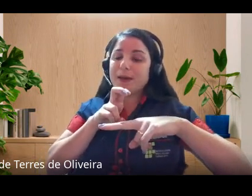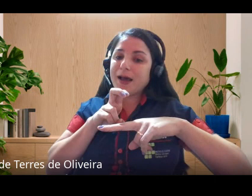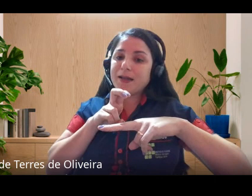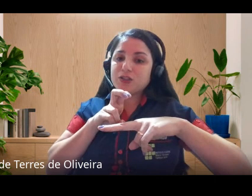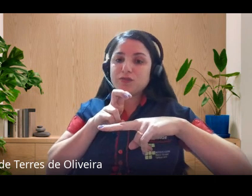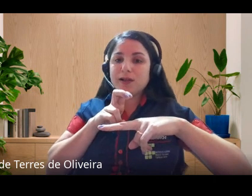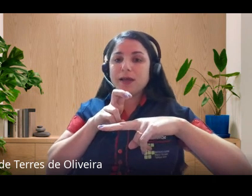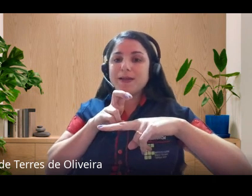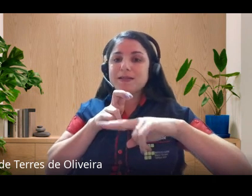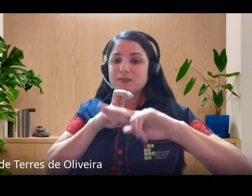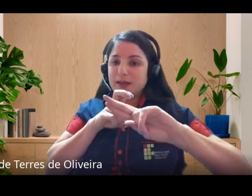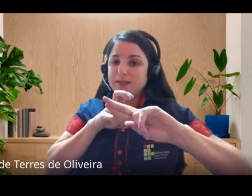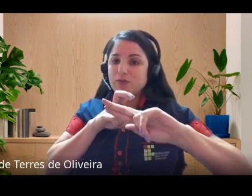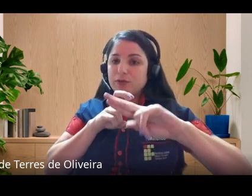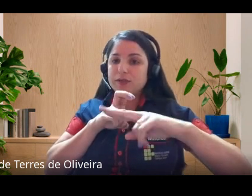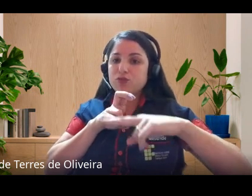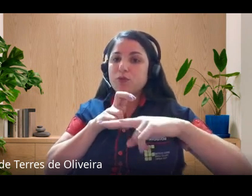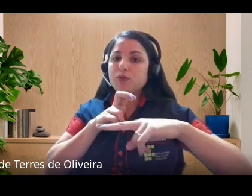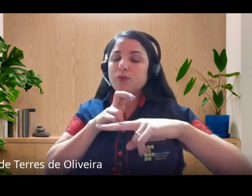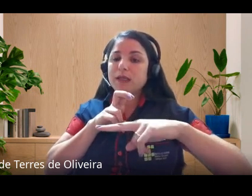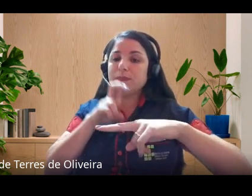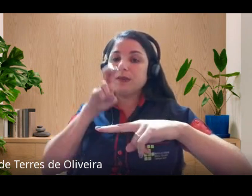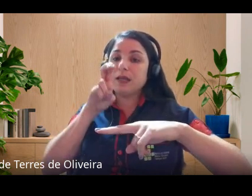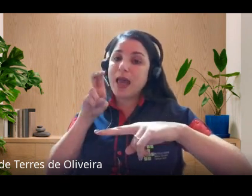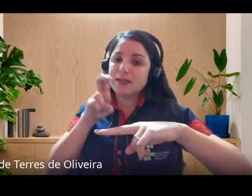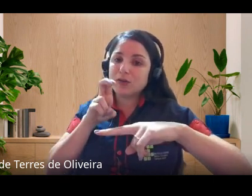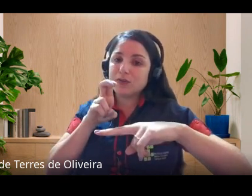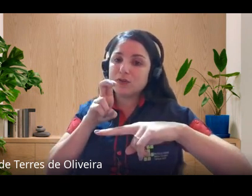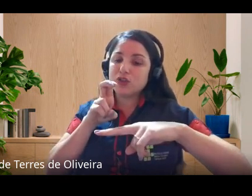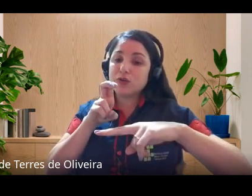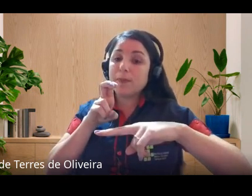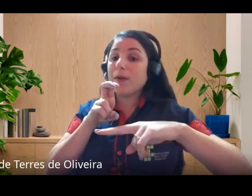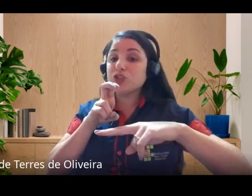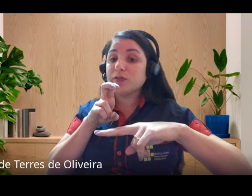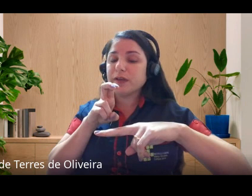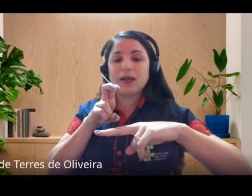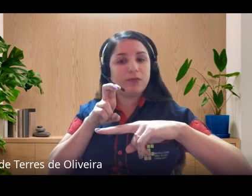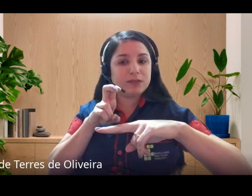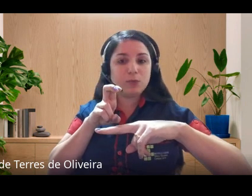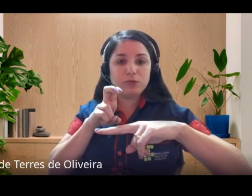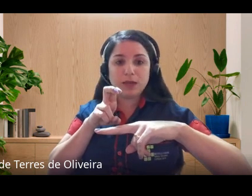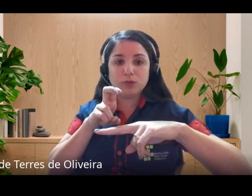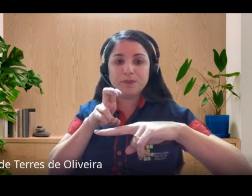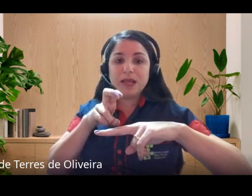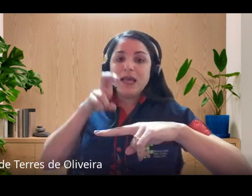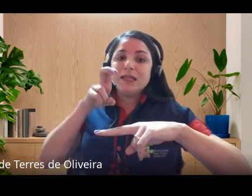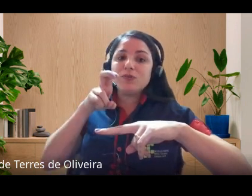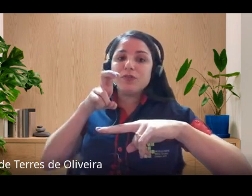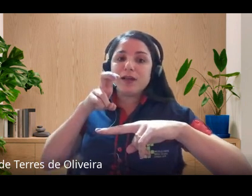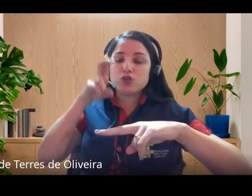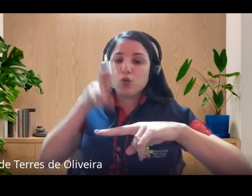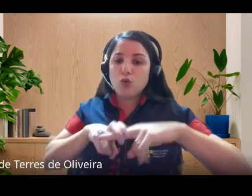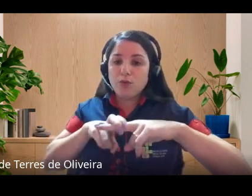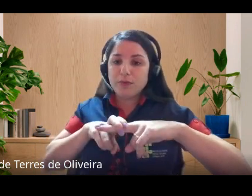fica parada, a gente fala que é a passiva, é essa configuração de mão em U aqui. E essa que eu fiz o ganchinho é a mão ativa, que é a que vai fazer o movimento. Então,